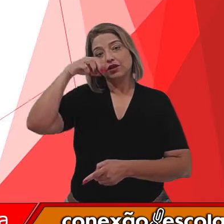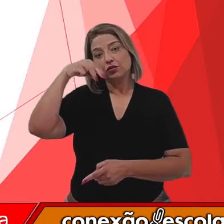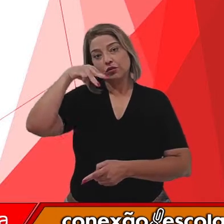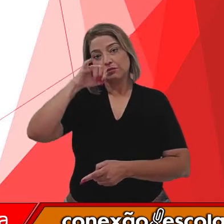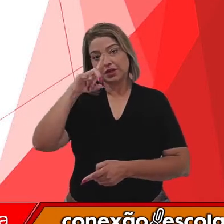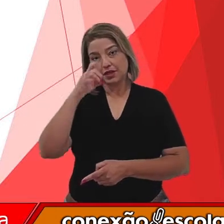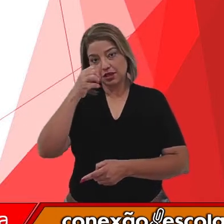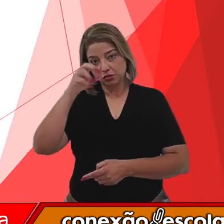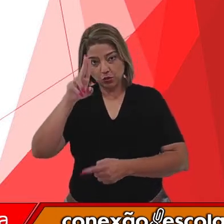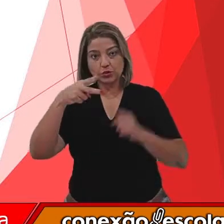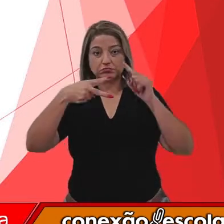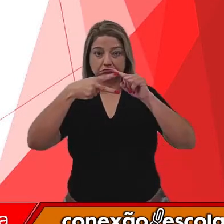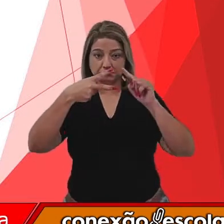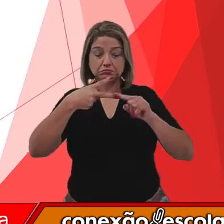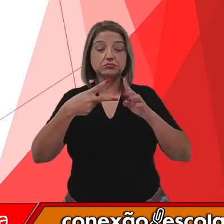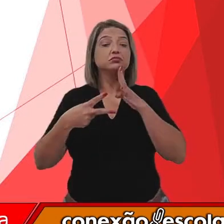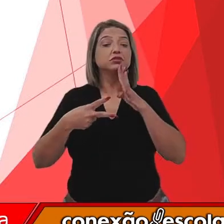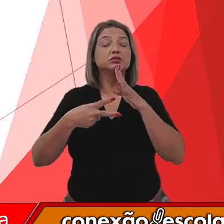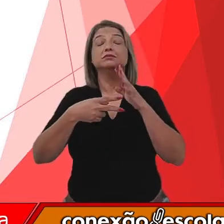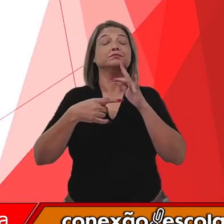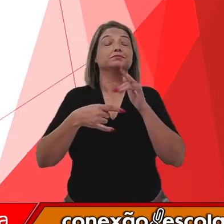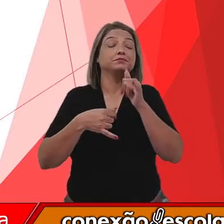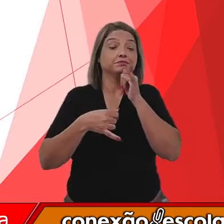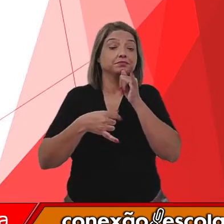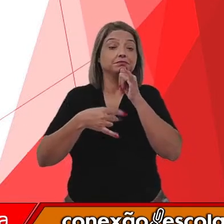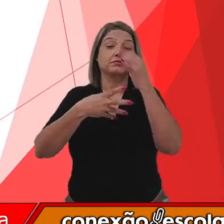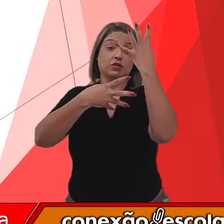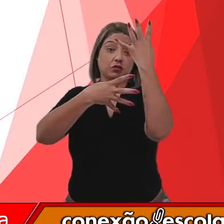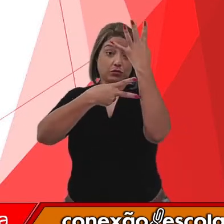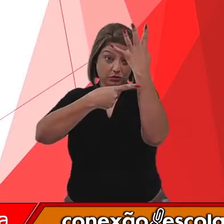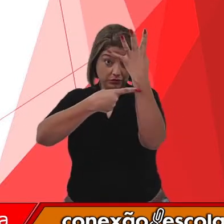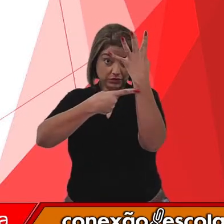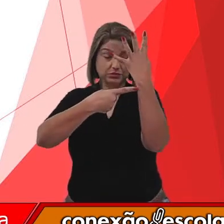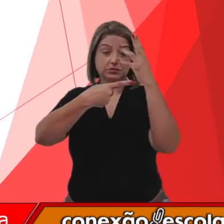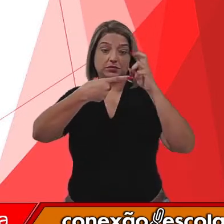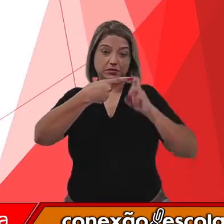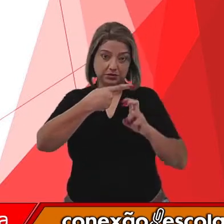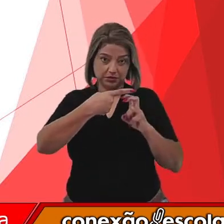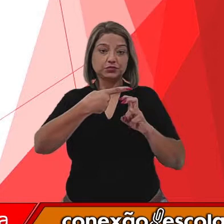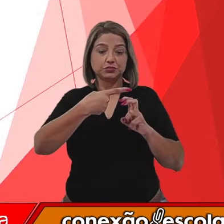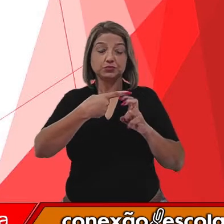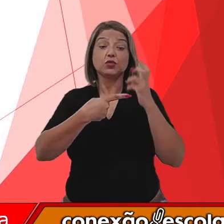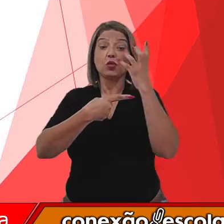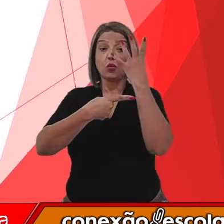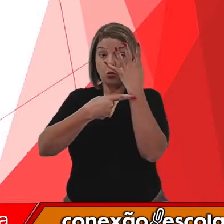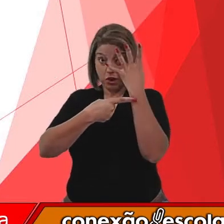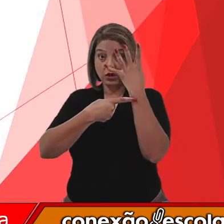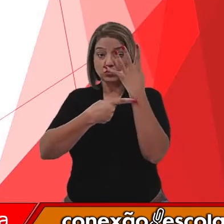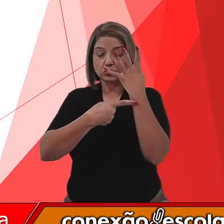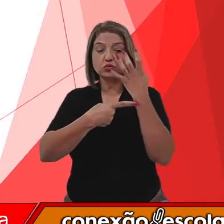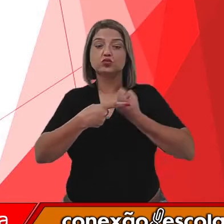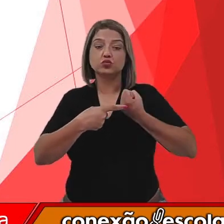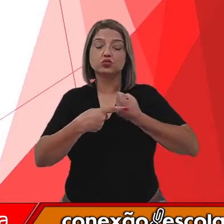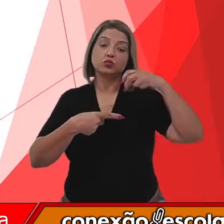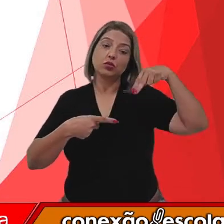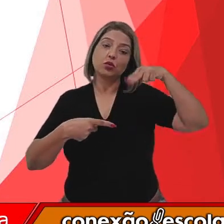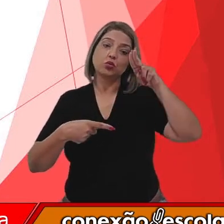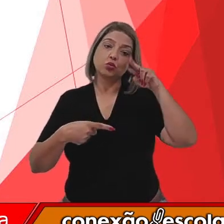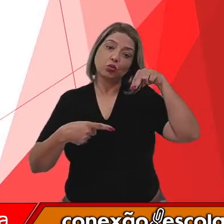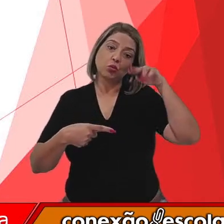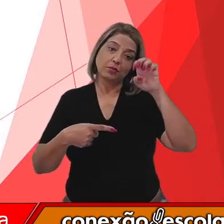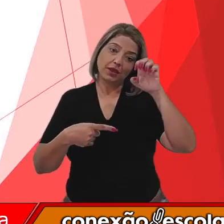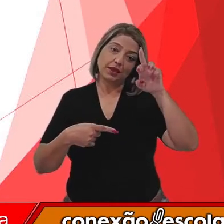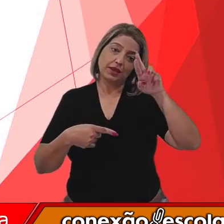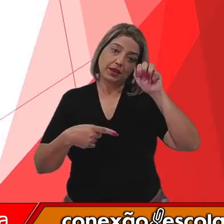uma fração, 4 sobre 5. 4, que é o número de cima, é o numerador,